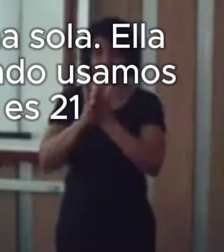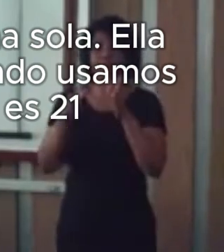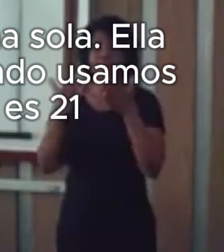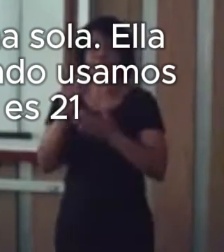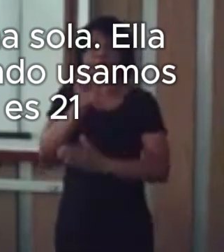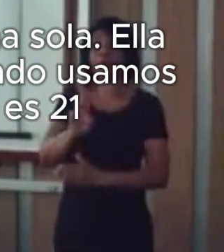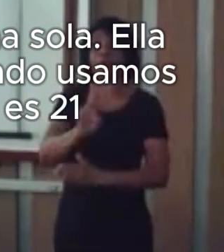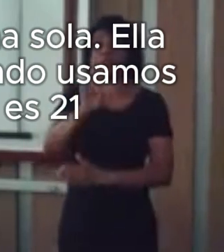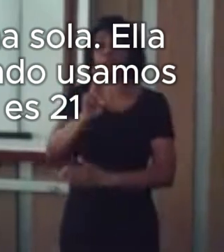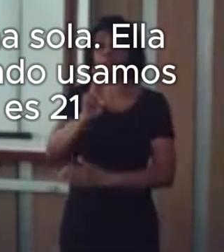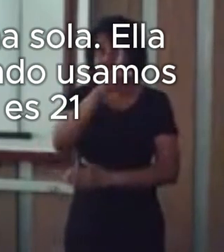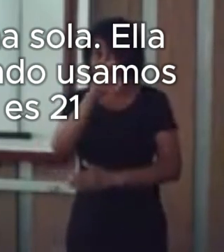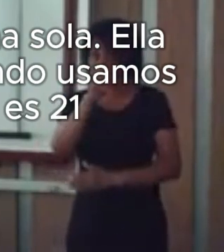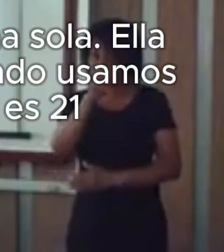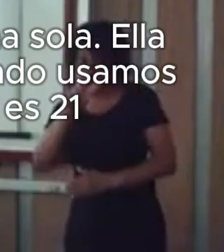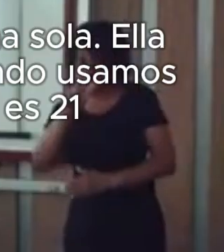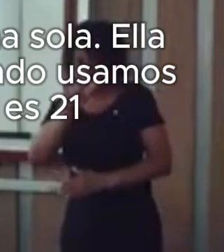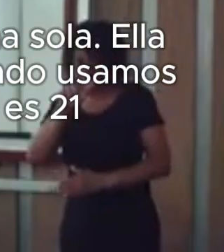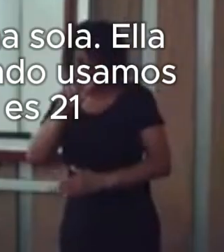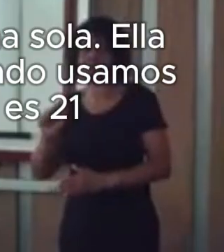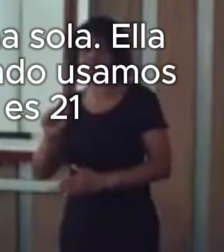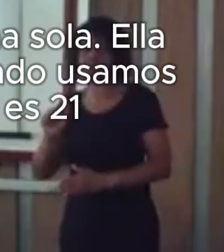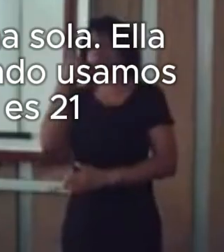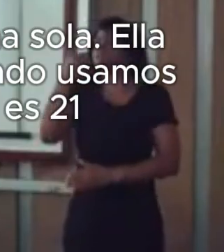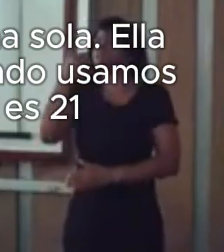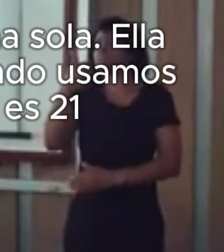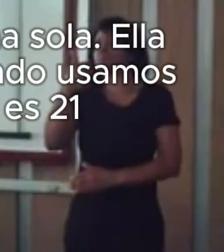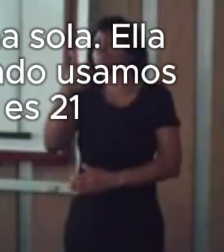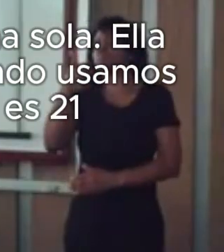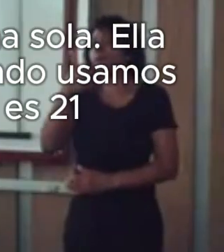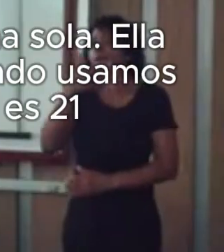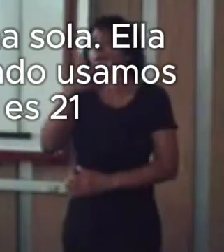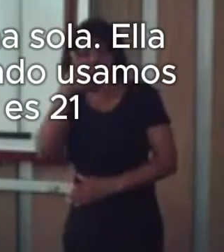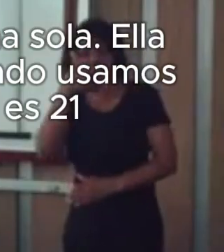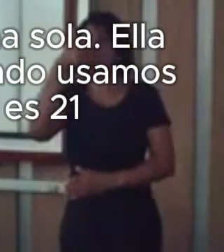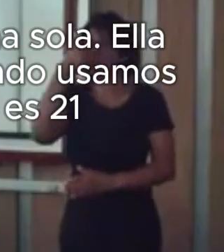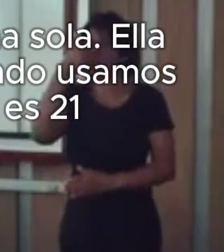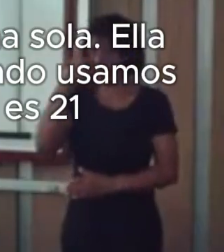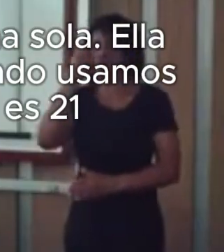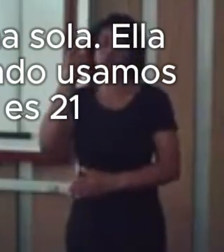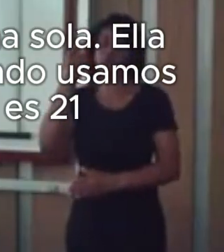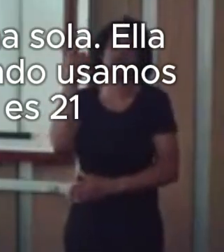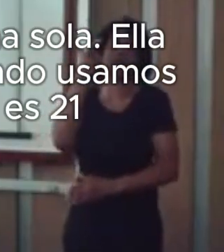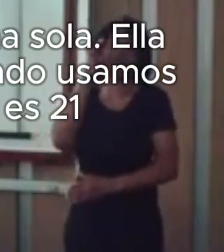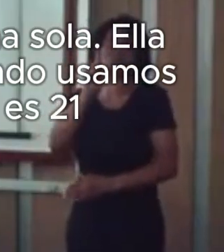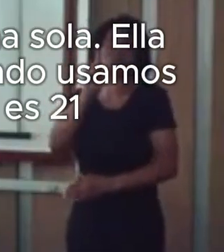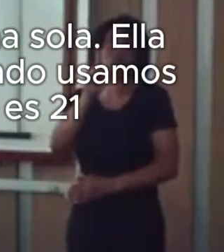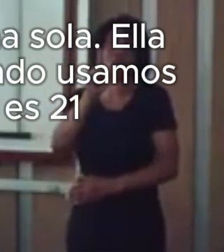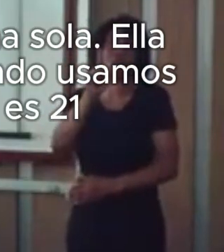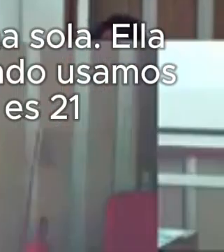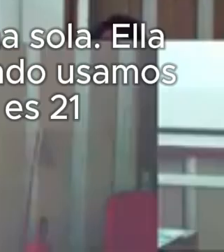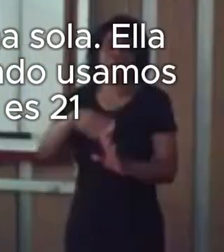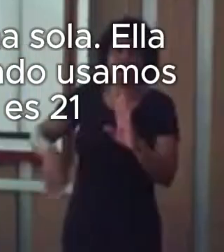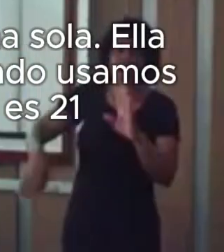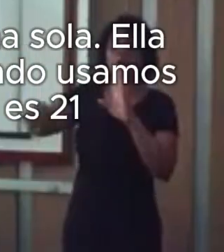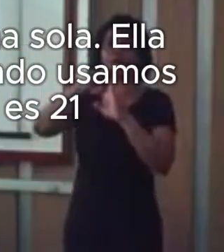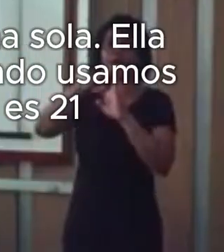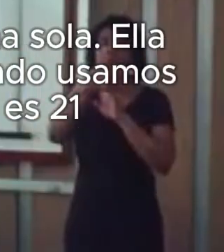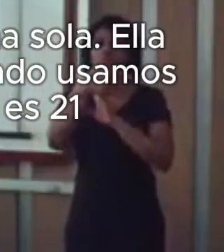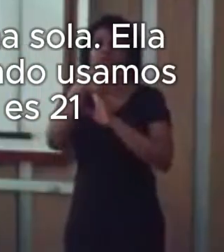usa a polilaminina, aí melhora. Tá? E melhora e chega até praticamente o máximo, que o máximo aqui é